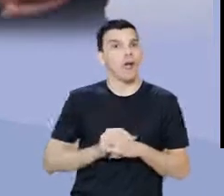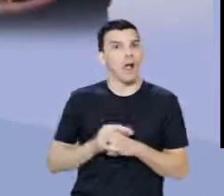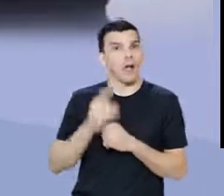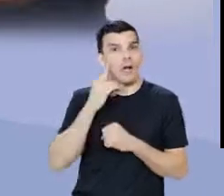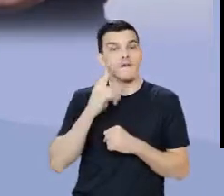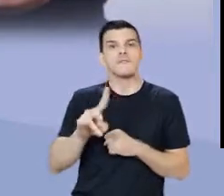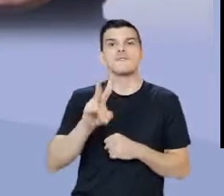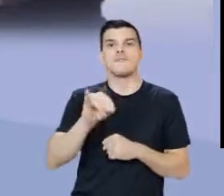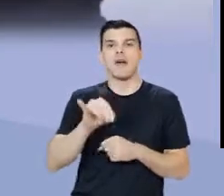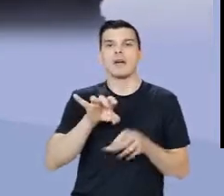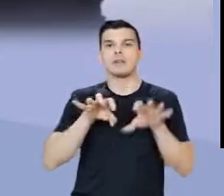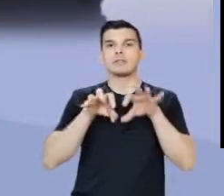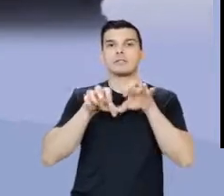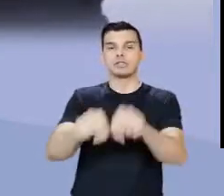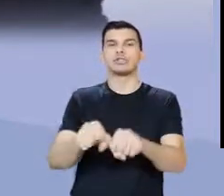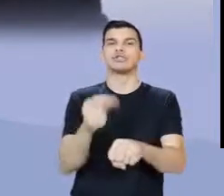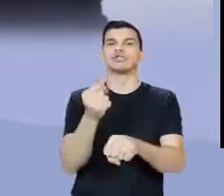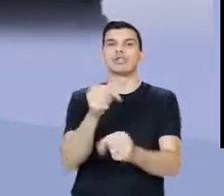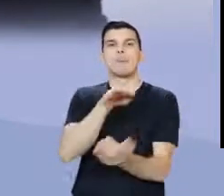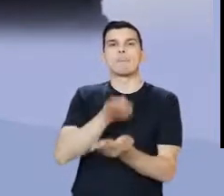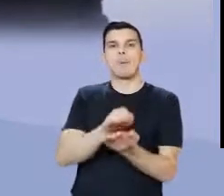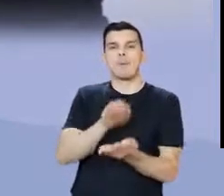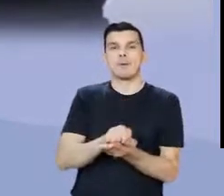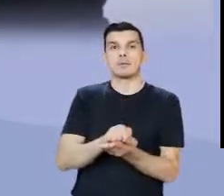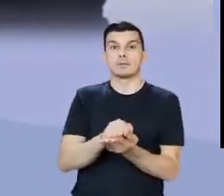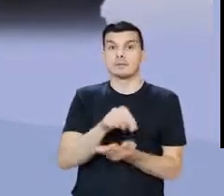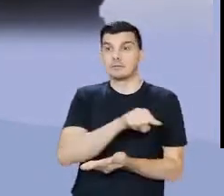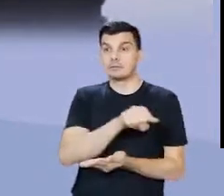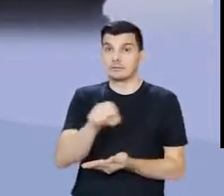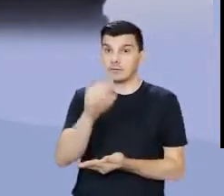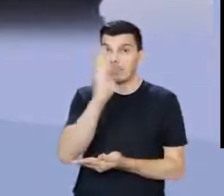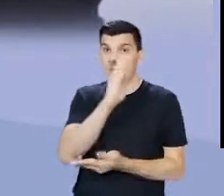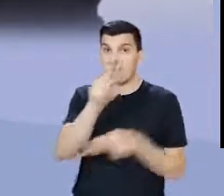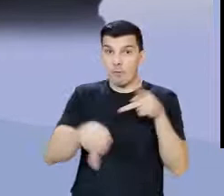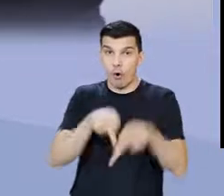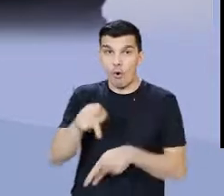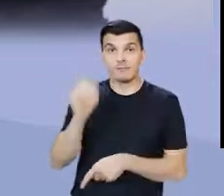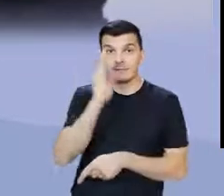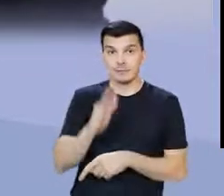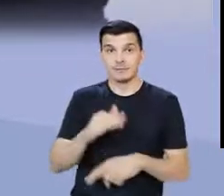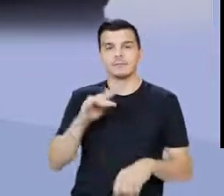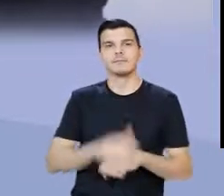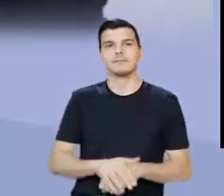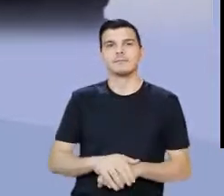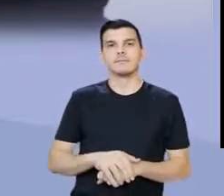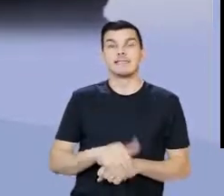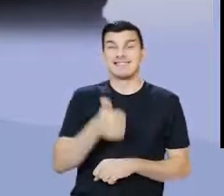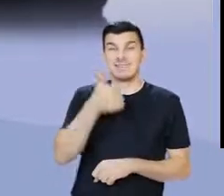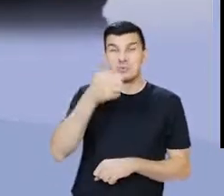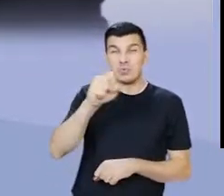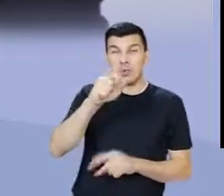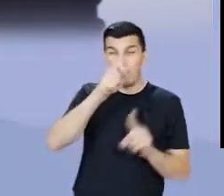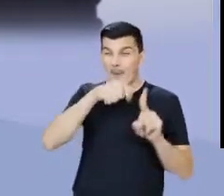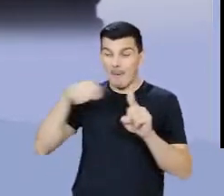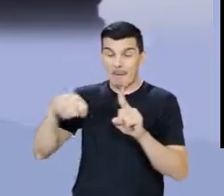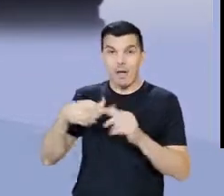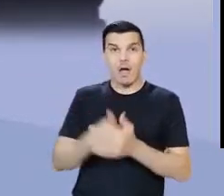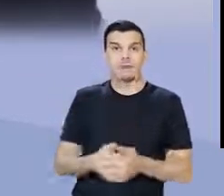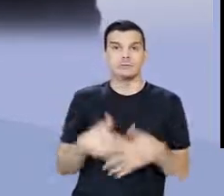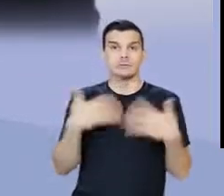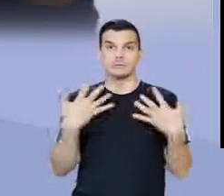para tanto, ele vai confiscar a poupança brasileira, dos brasileiros, obviamente, por 18 meses.